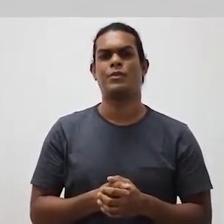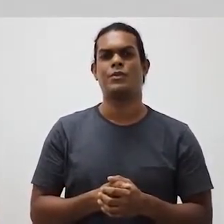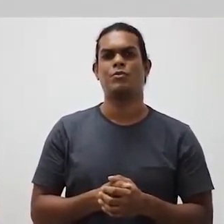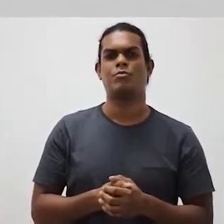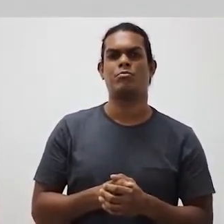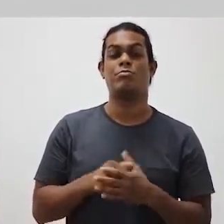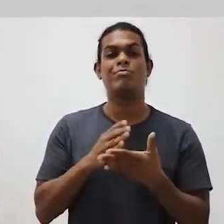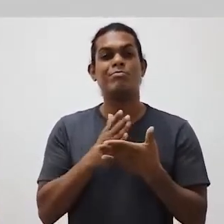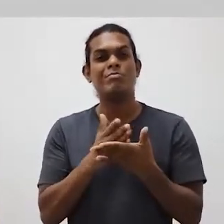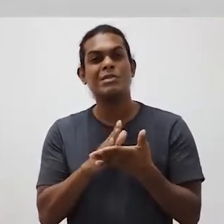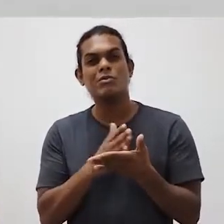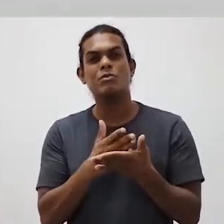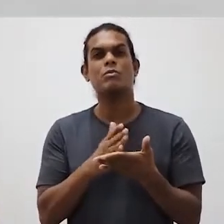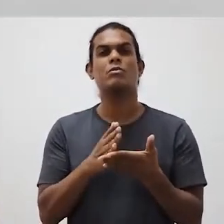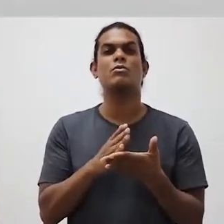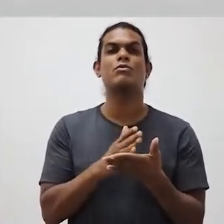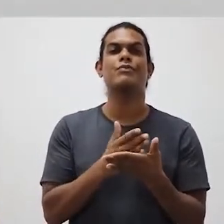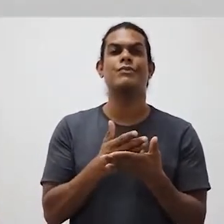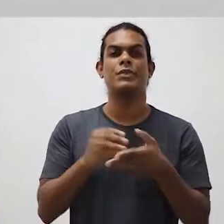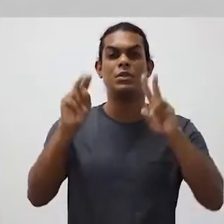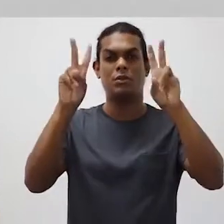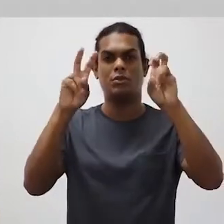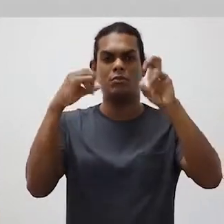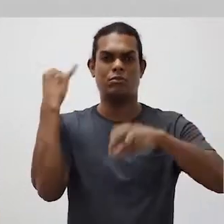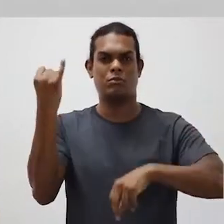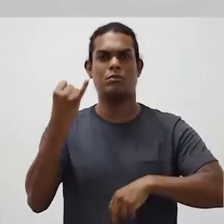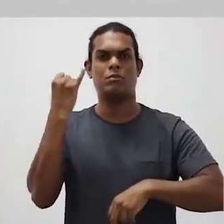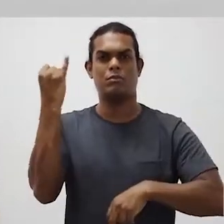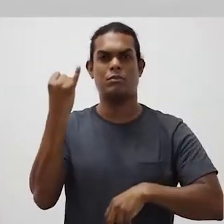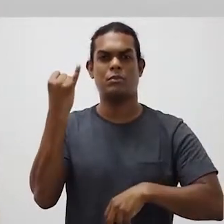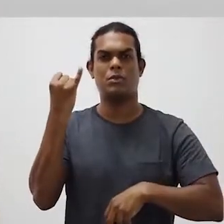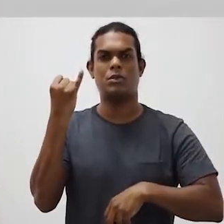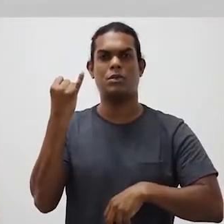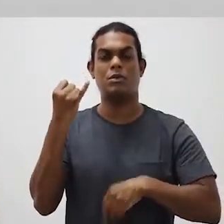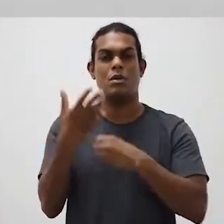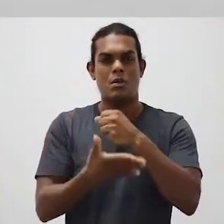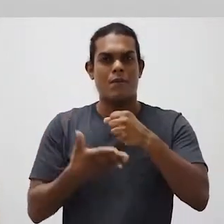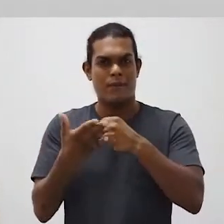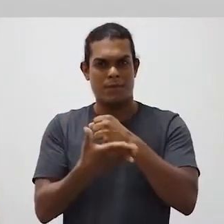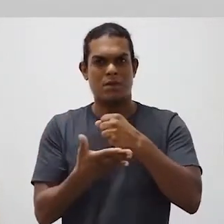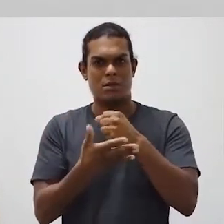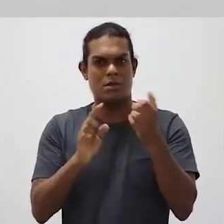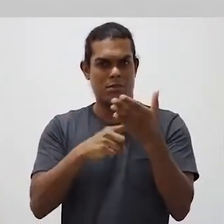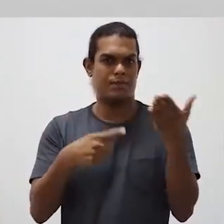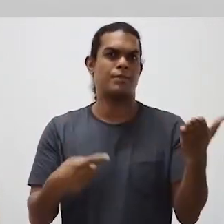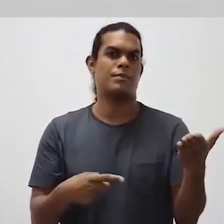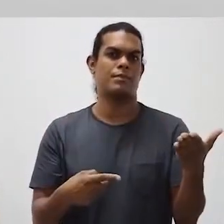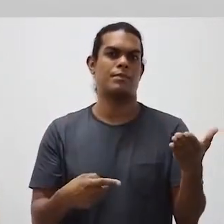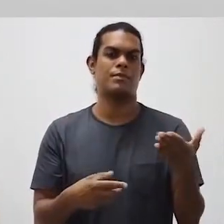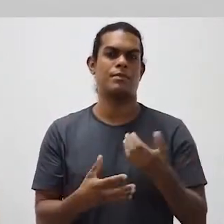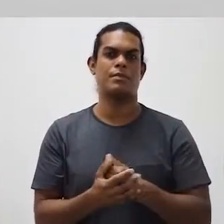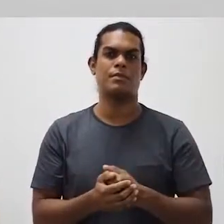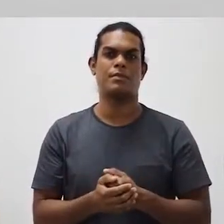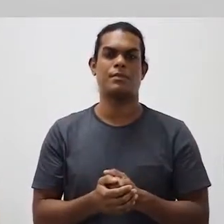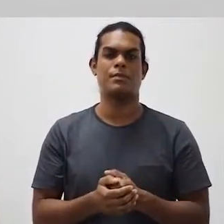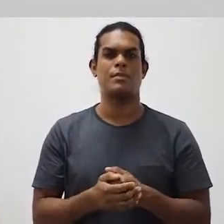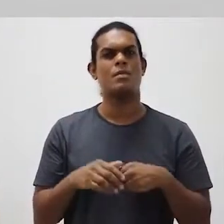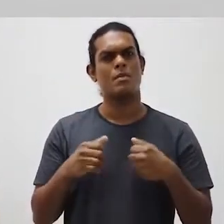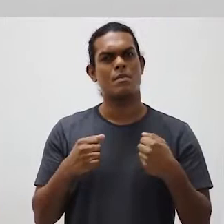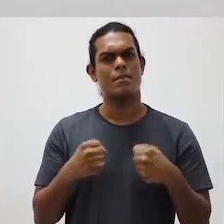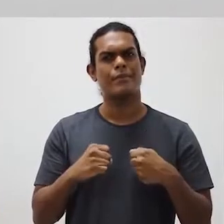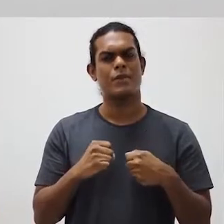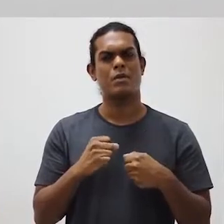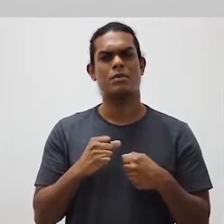questões principais que a gente vai dar ênfase baseado no nosso caderno. Então, eu posso ter